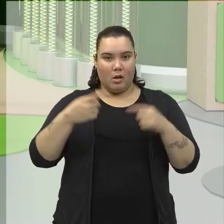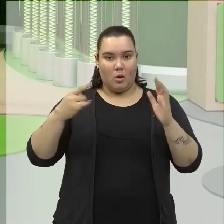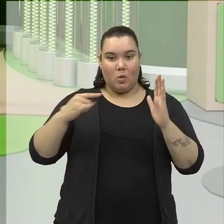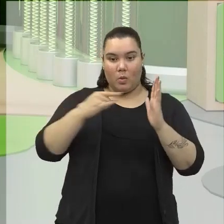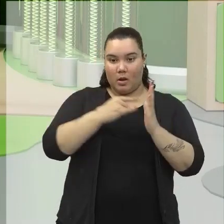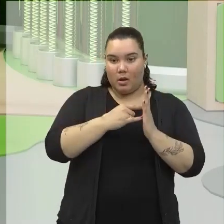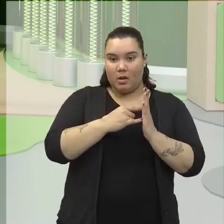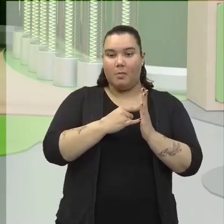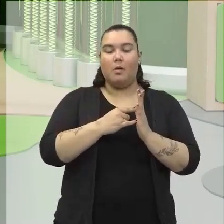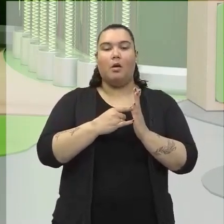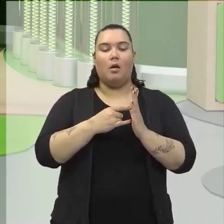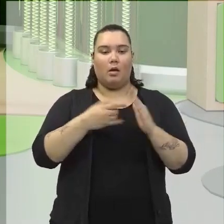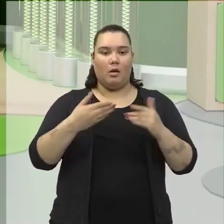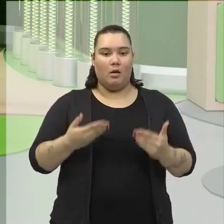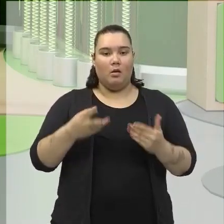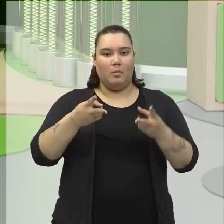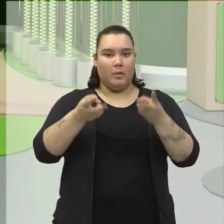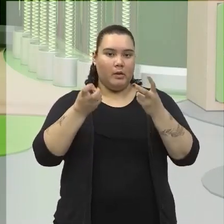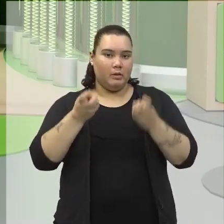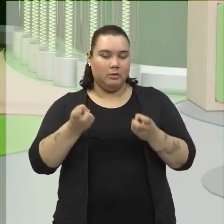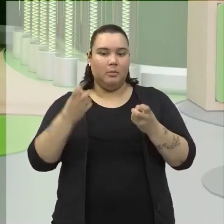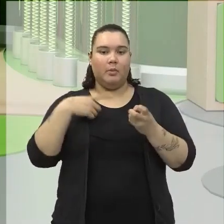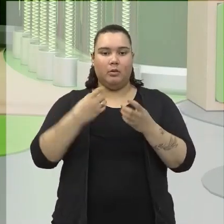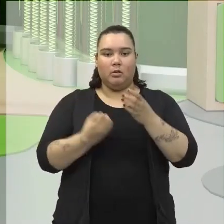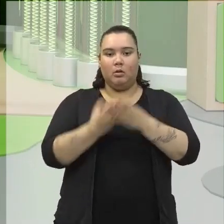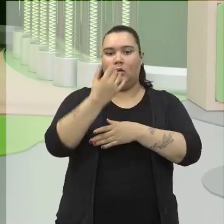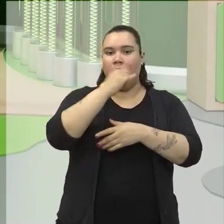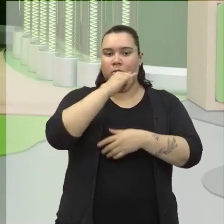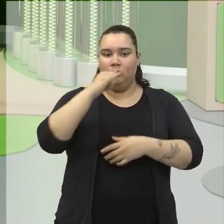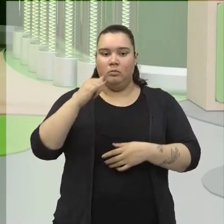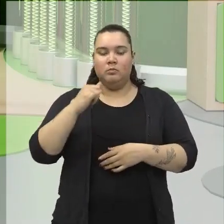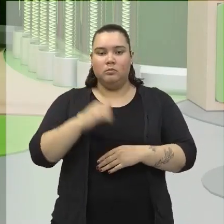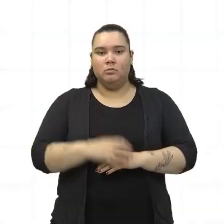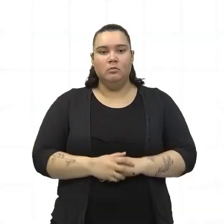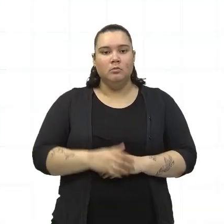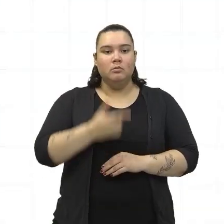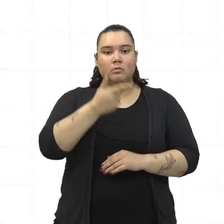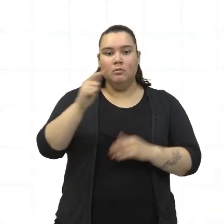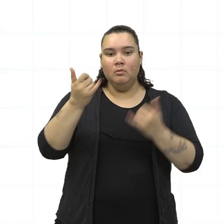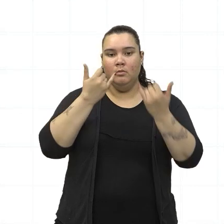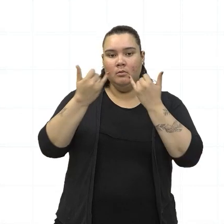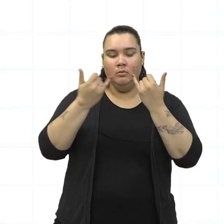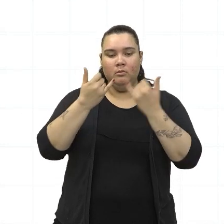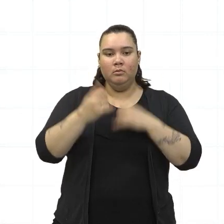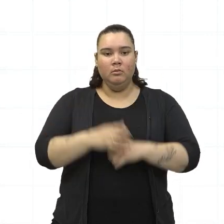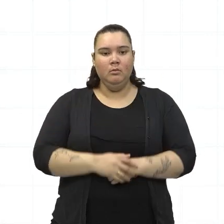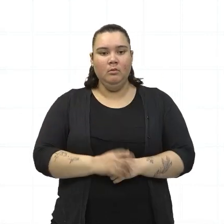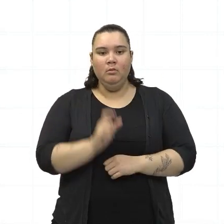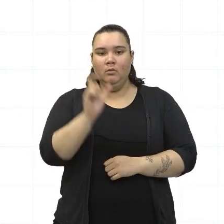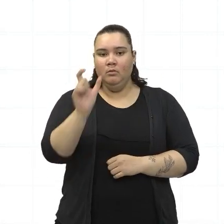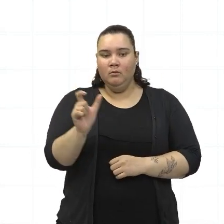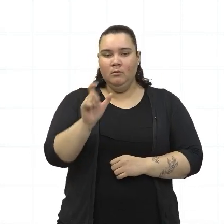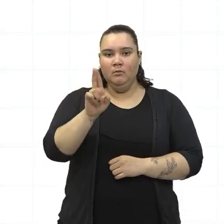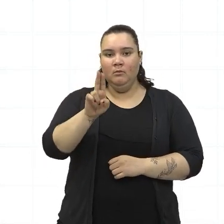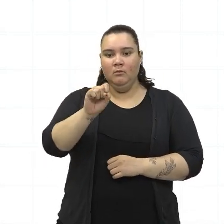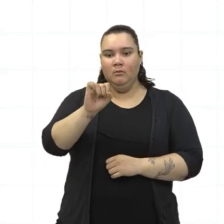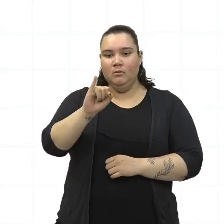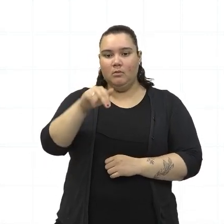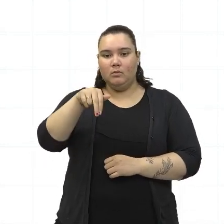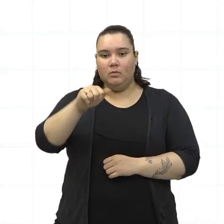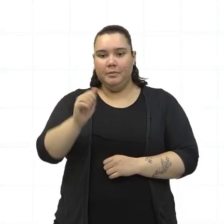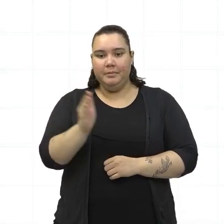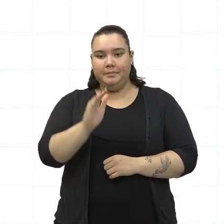a passagem dessa corrente elétrica, como a gente pôde observar. Vamos ver mais informações aí. Esse termo, usinas elétricas, ele